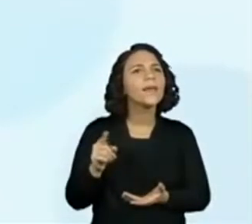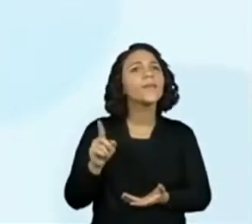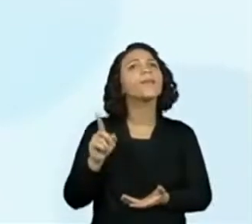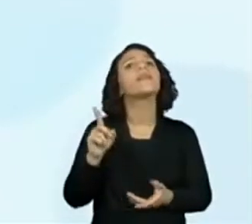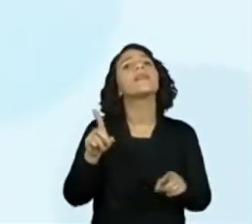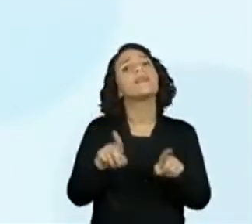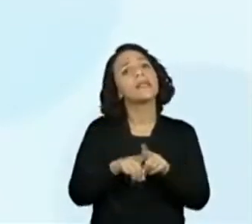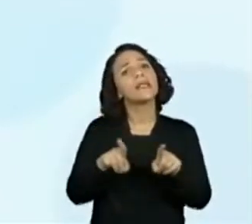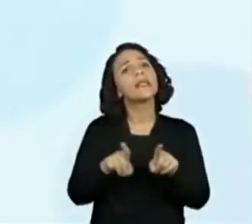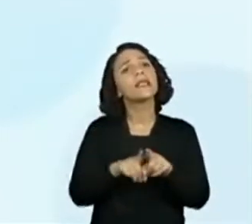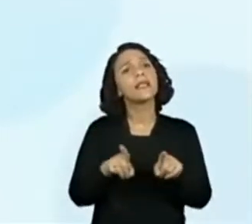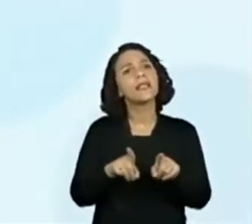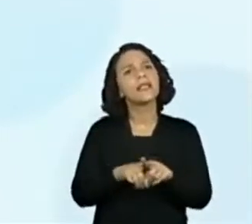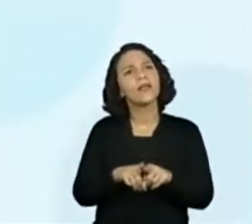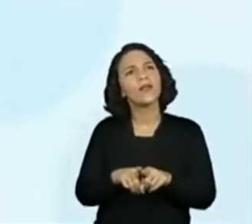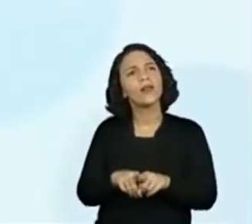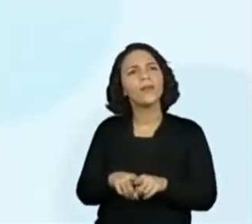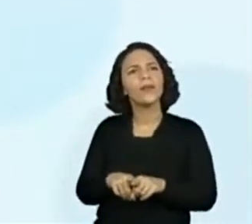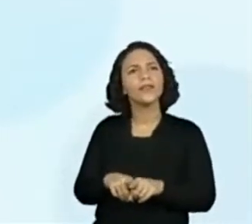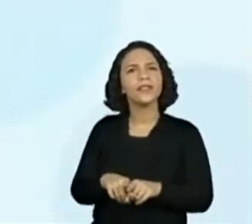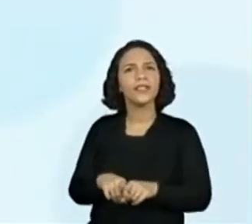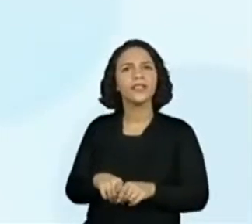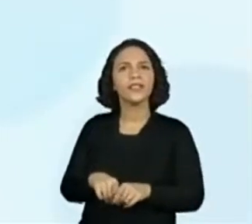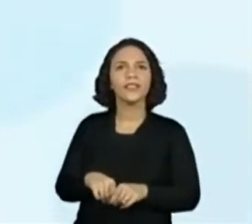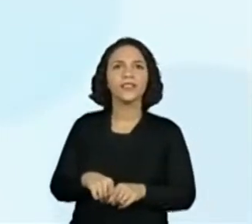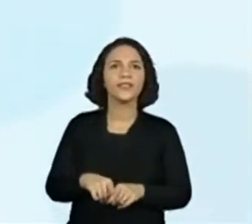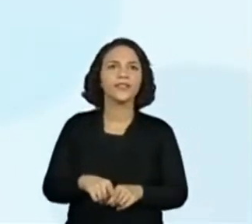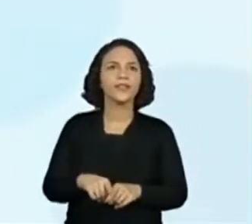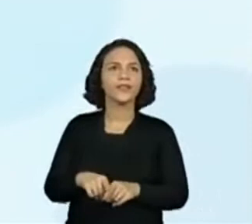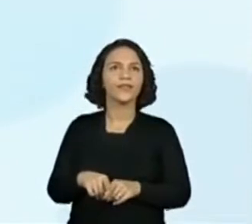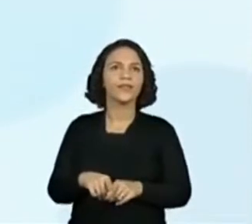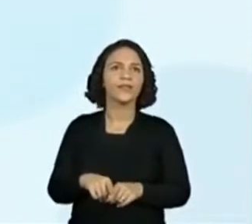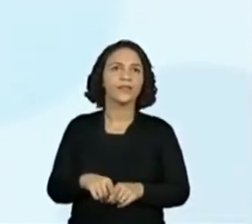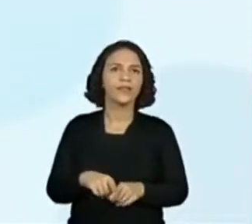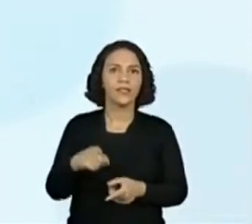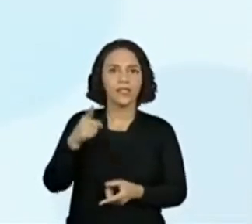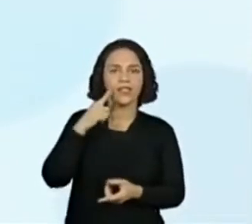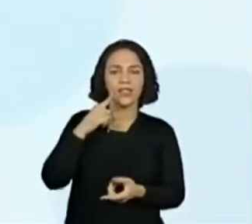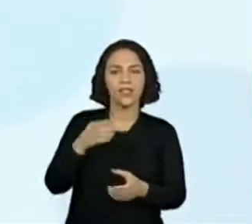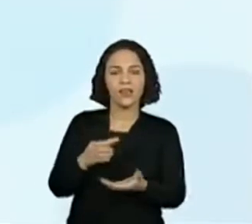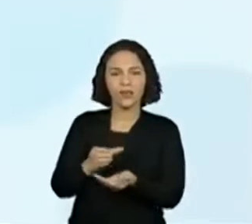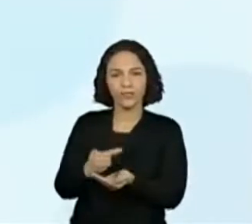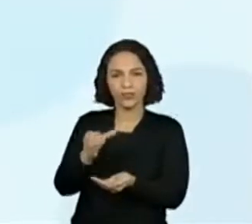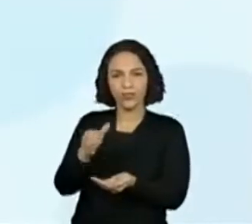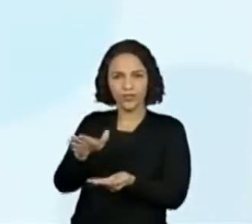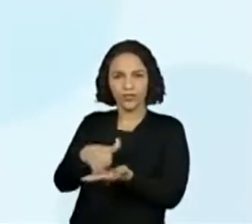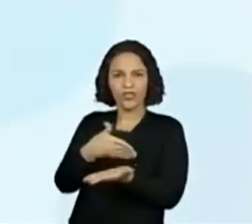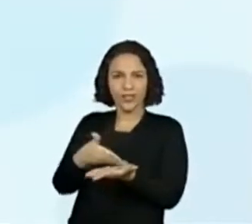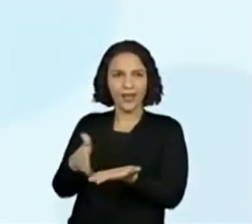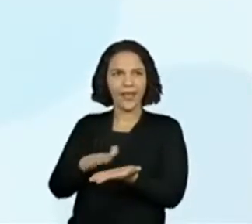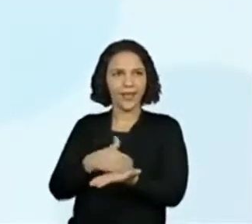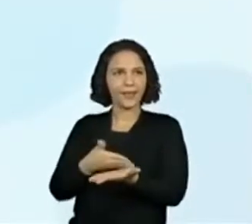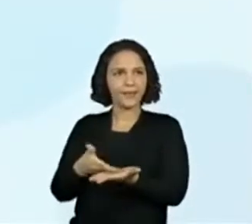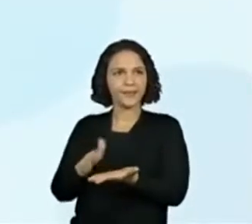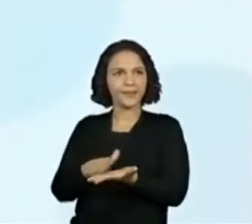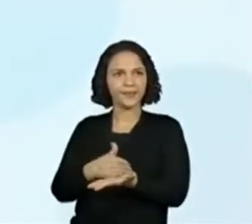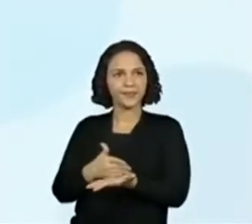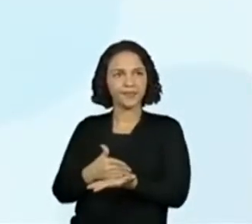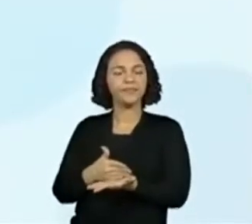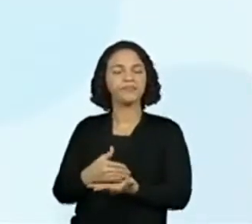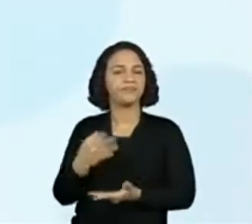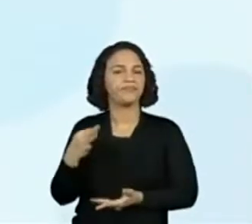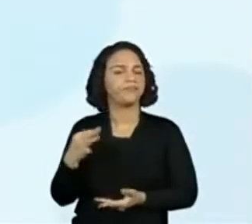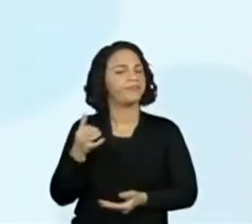é também. Uma potão. É um pote, de uma lata. Um pote, uma lata. Vou colocar a geleia lá, né? Que aí